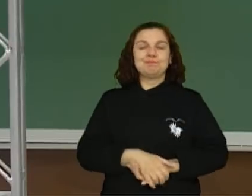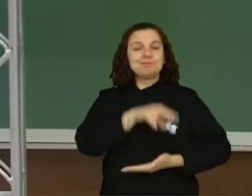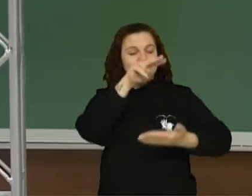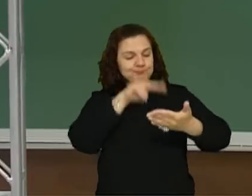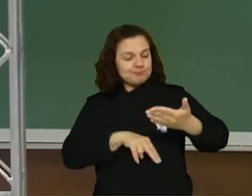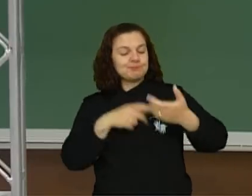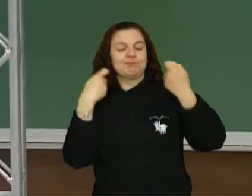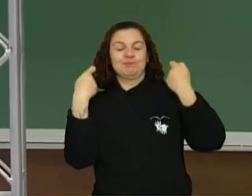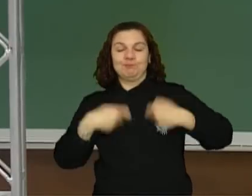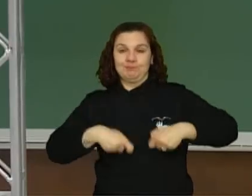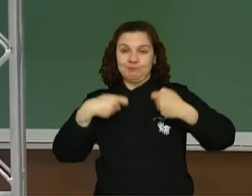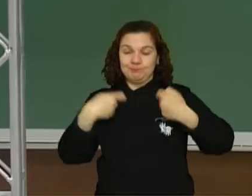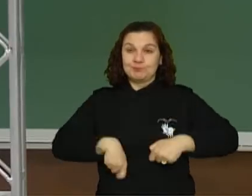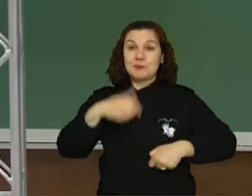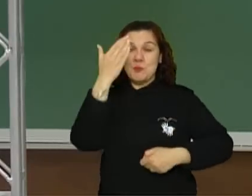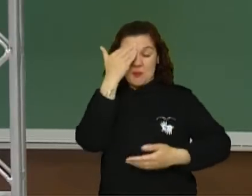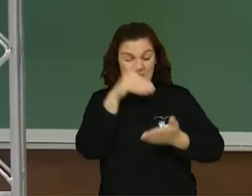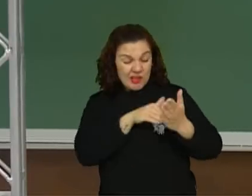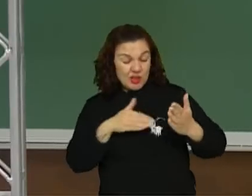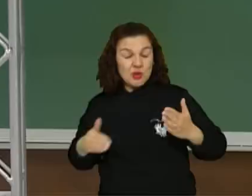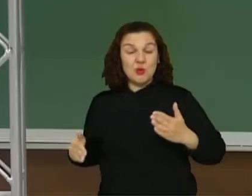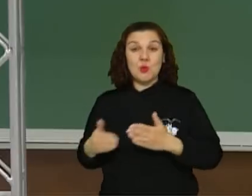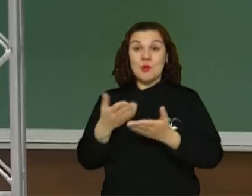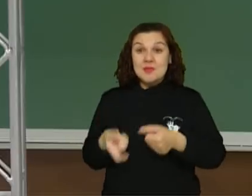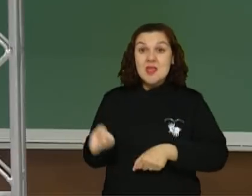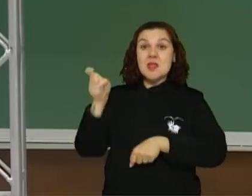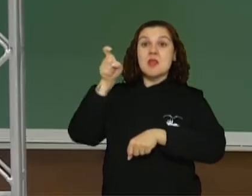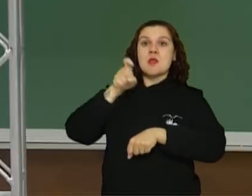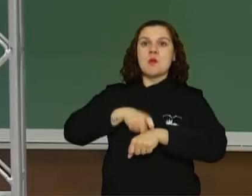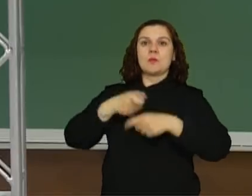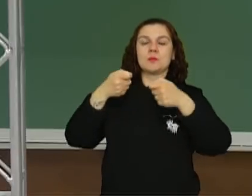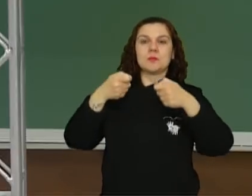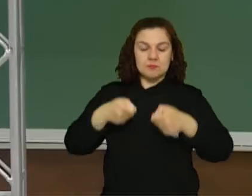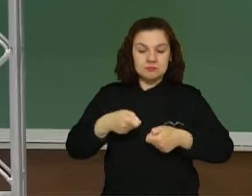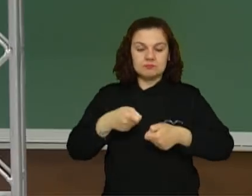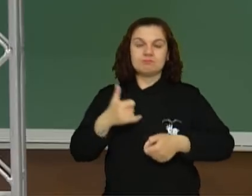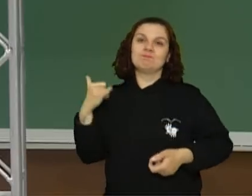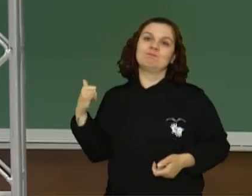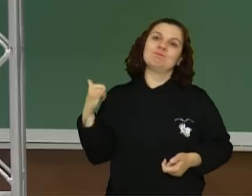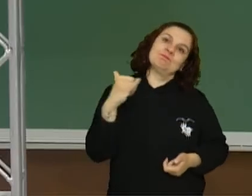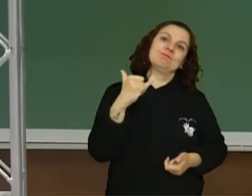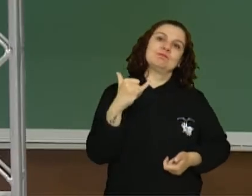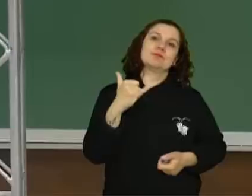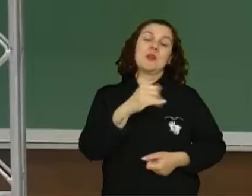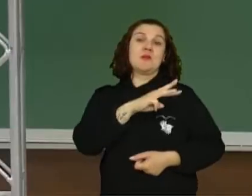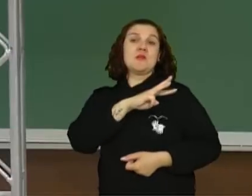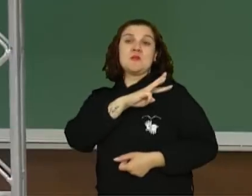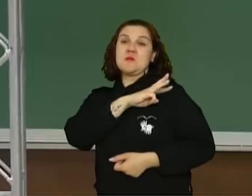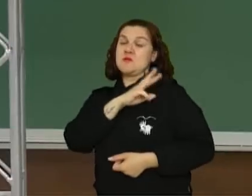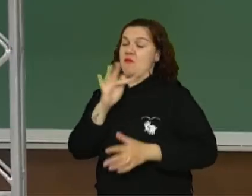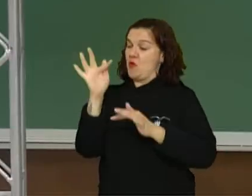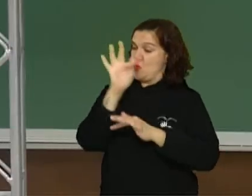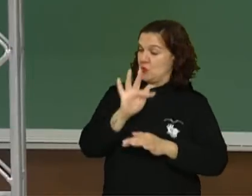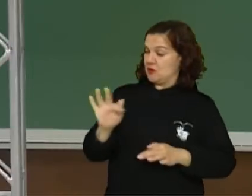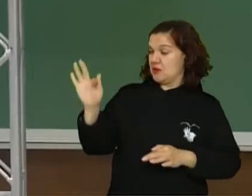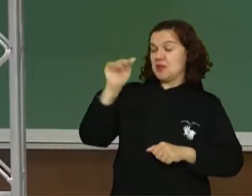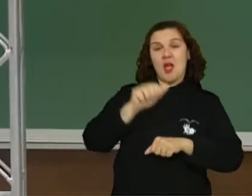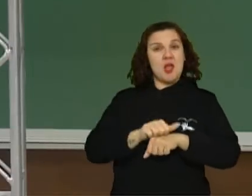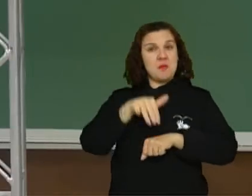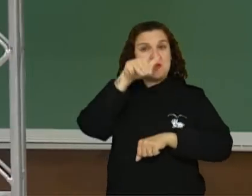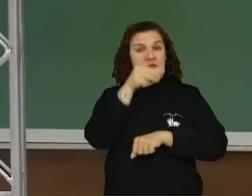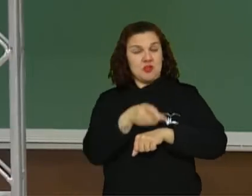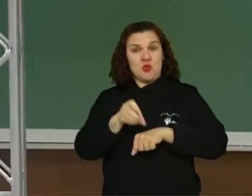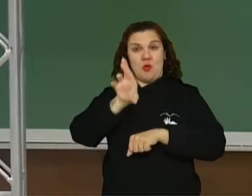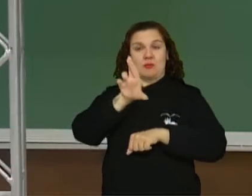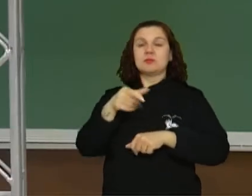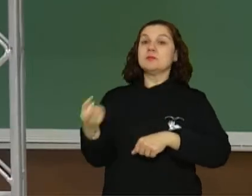saber tudo, para que, na hora que eu precisar disso, para um terceiro grau, para um mestrado, doutorado